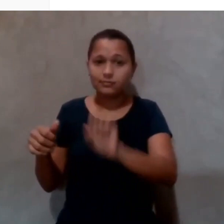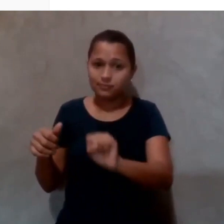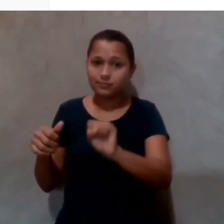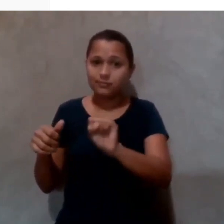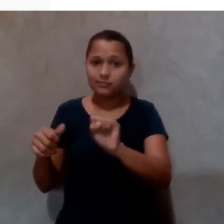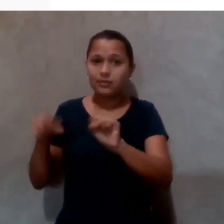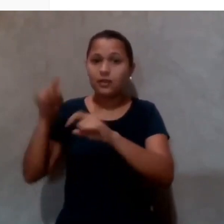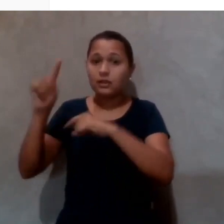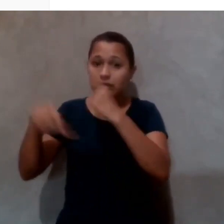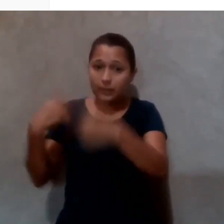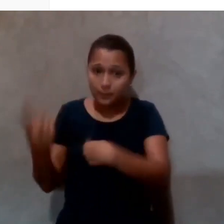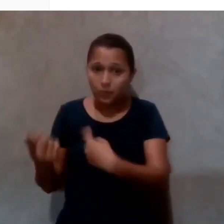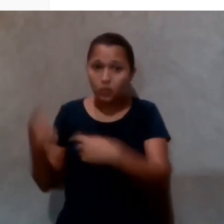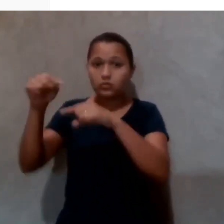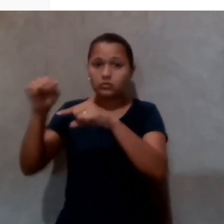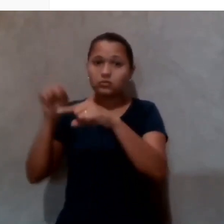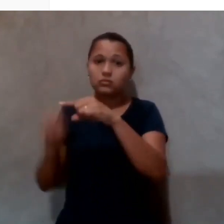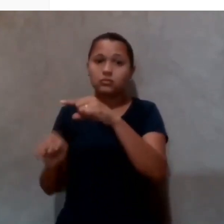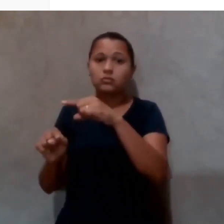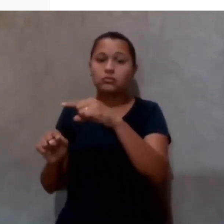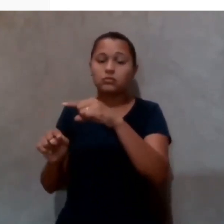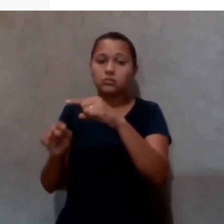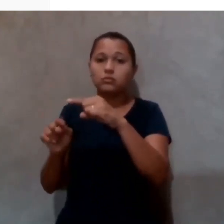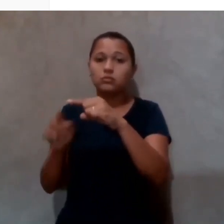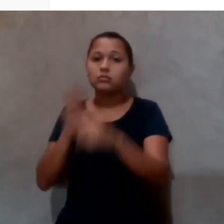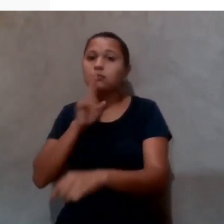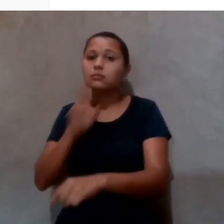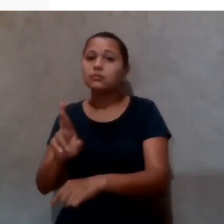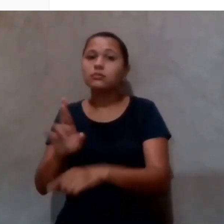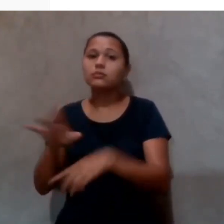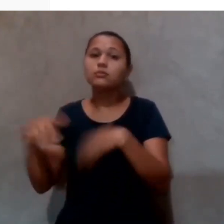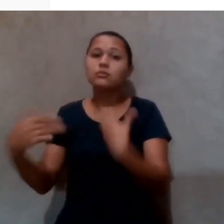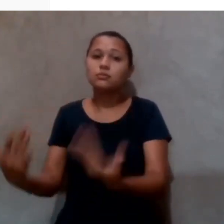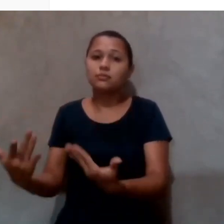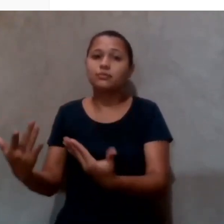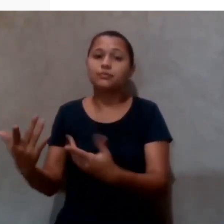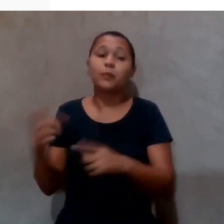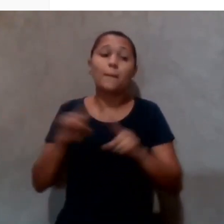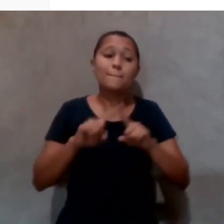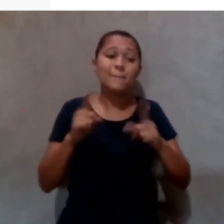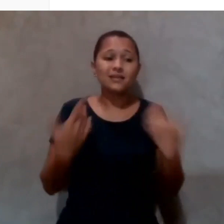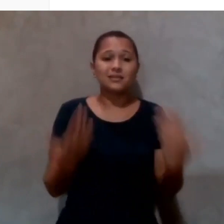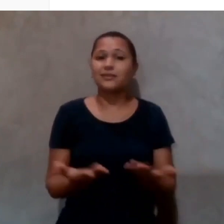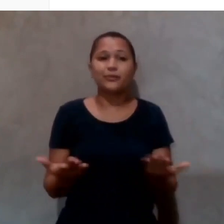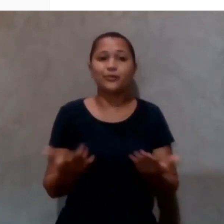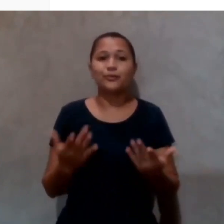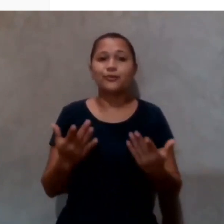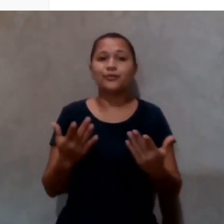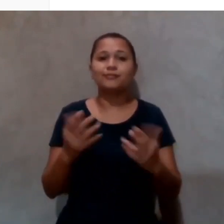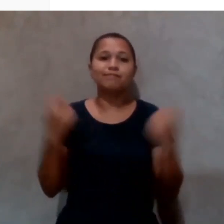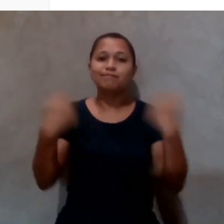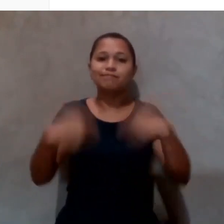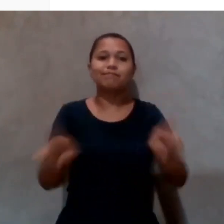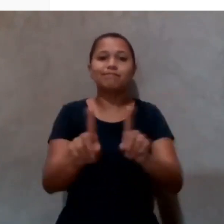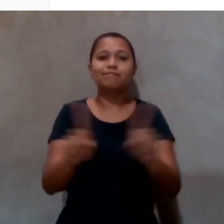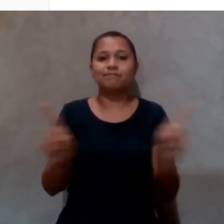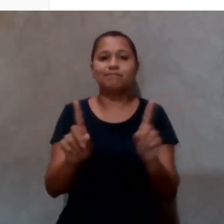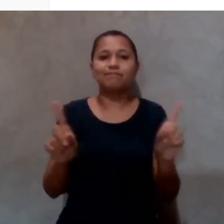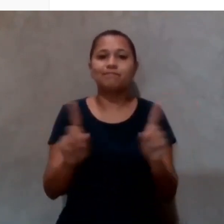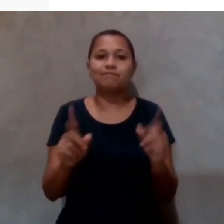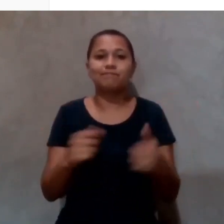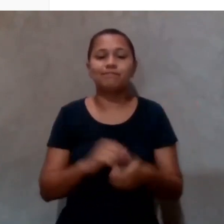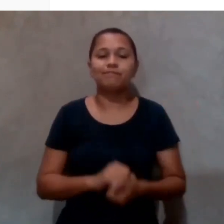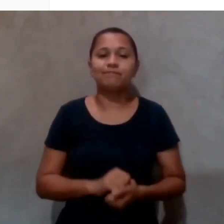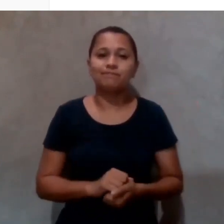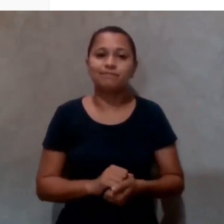Nessa questão aqui, isso não vai ser preciso, ou não vai ser possível. Pelo fato de, na questão, ser dado algumas